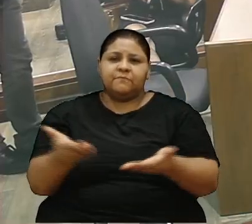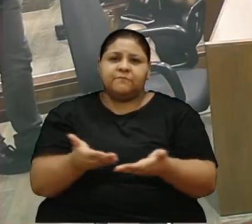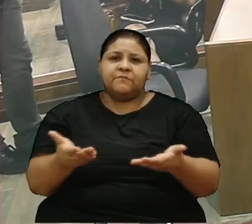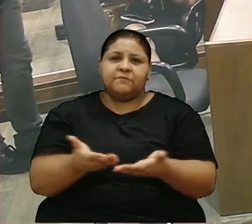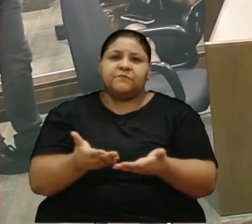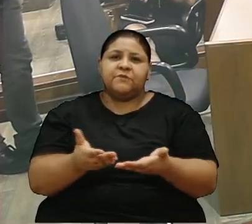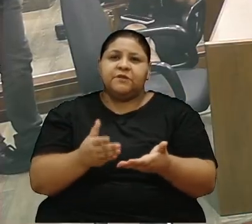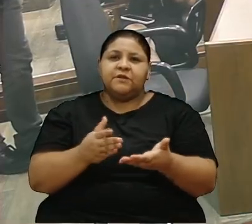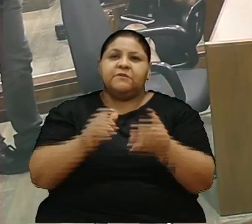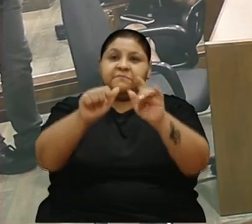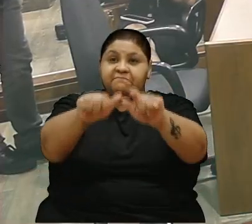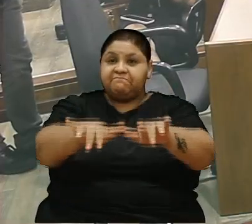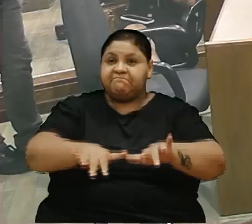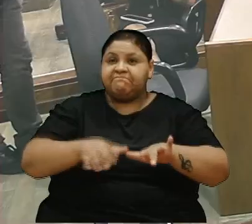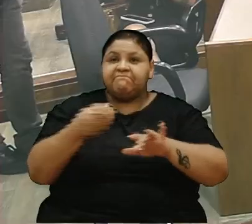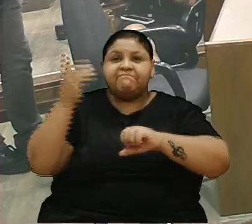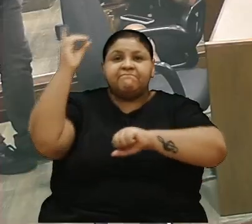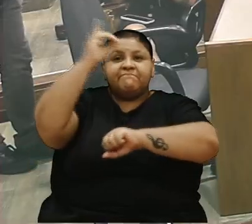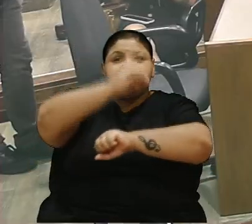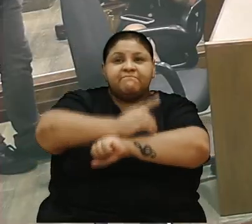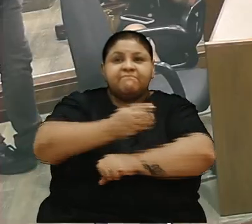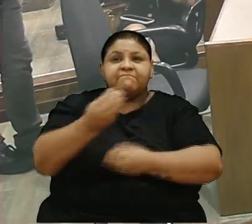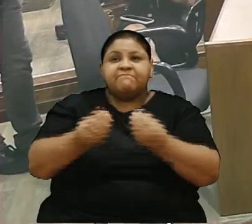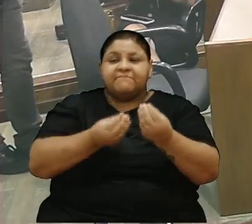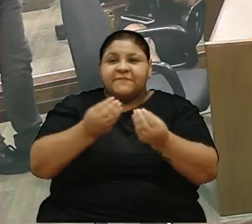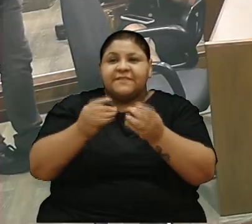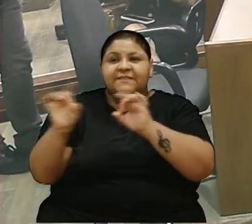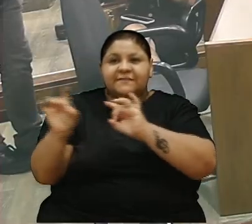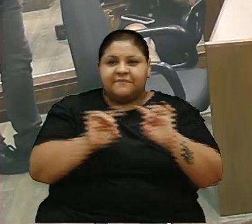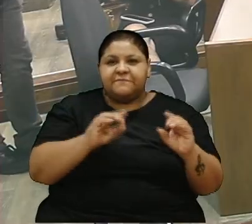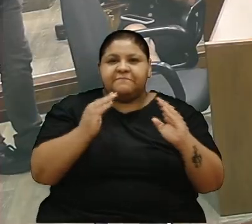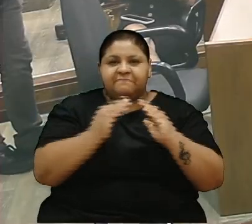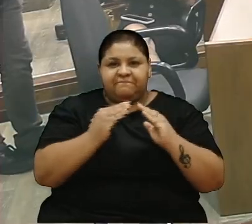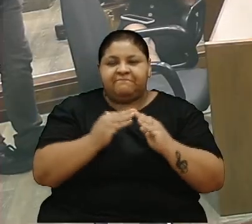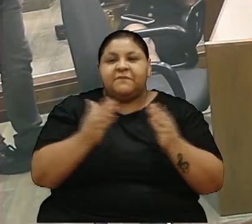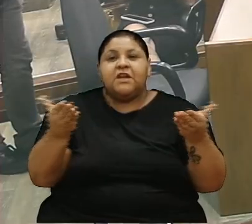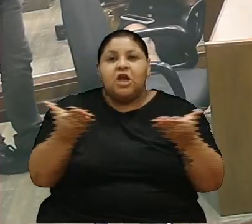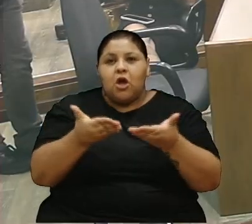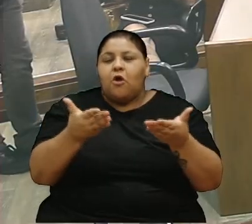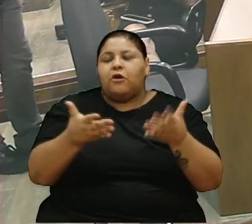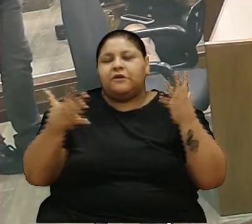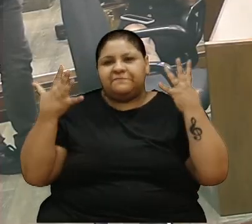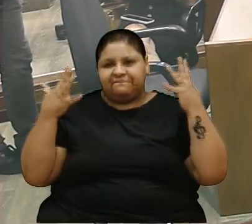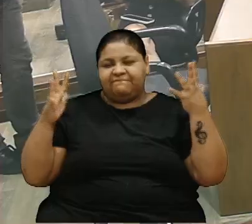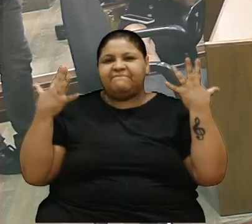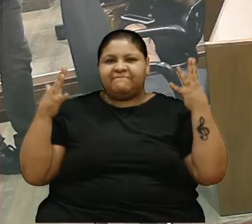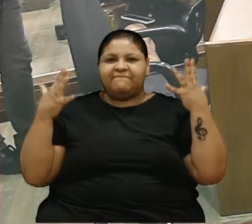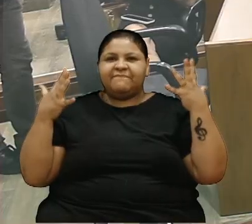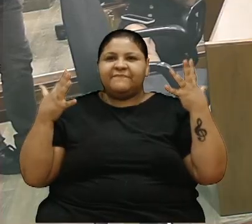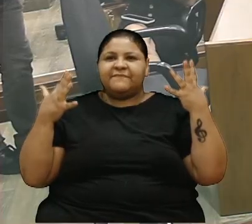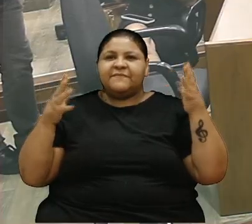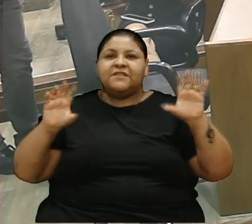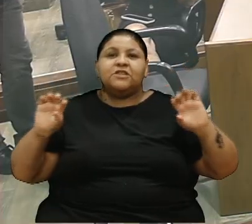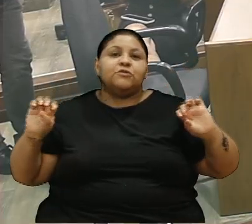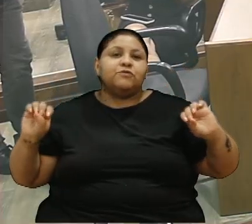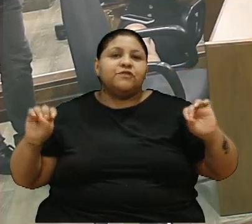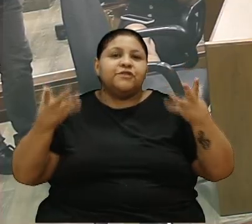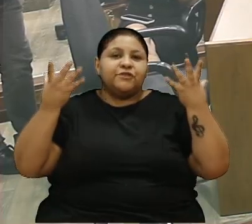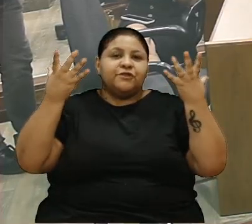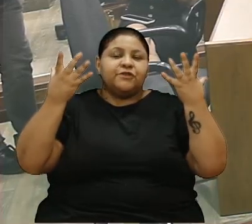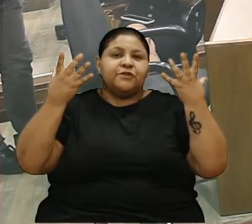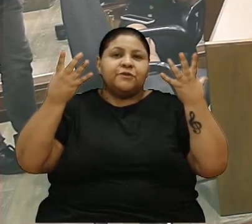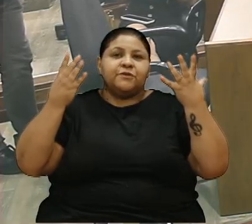com a gente. Bom dia a quem nos acompanha de casa. Hoje, meu voto de congratulações é para a festa de